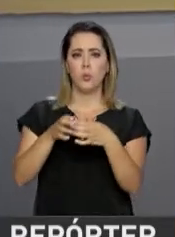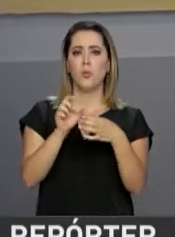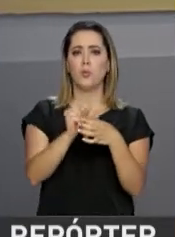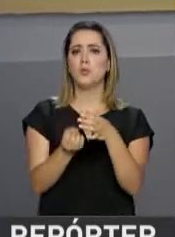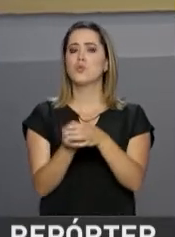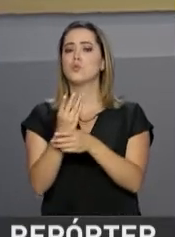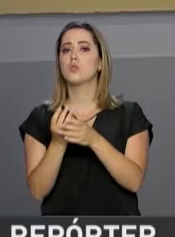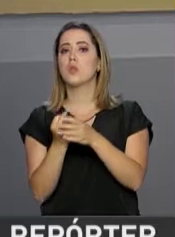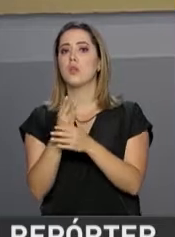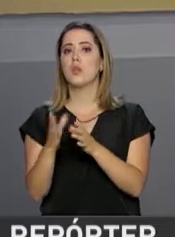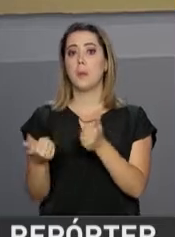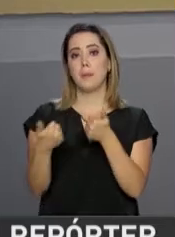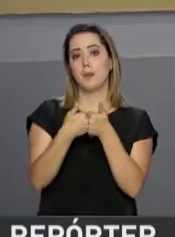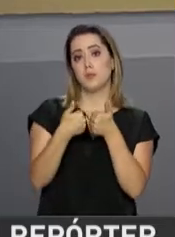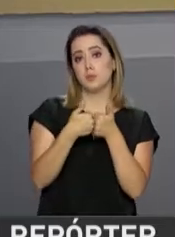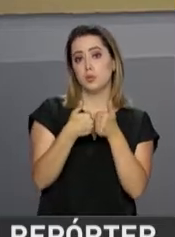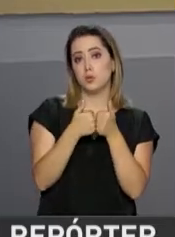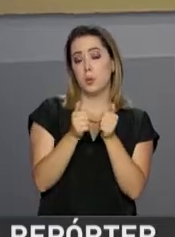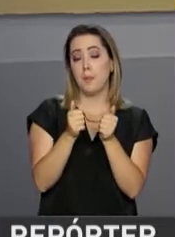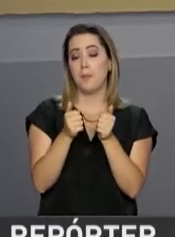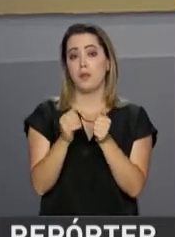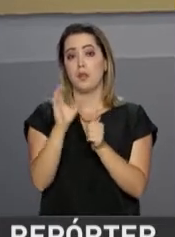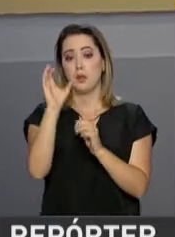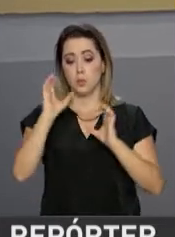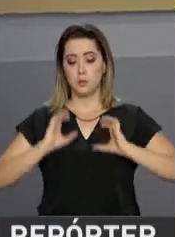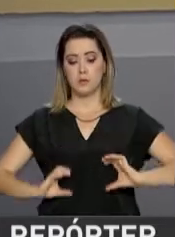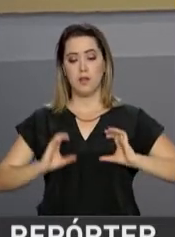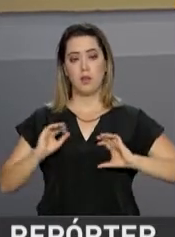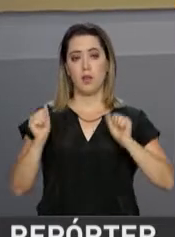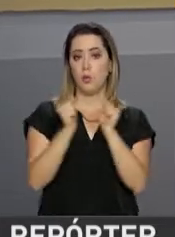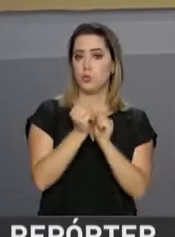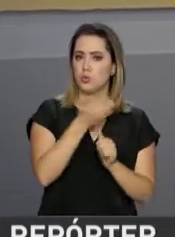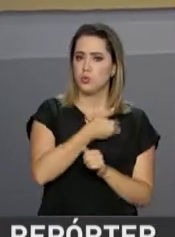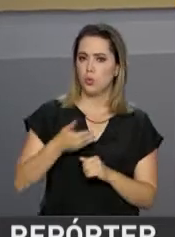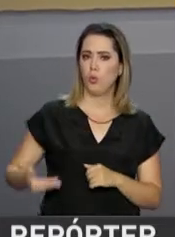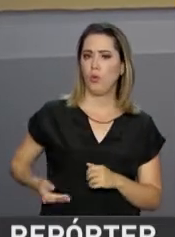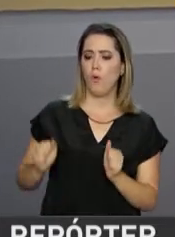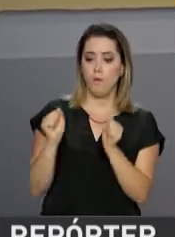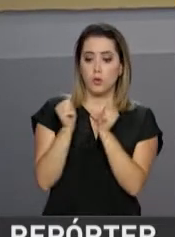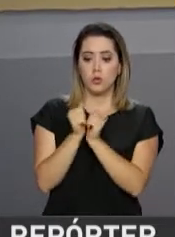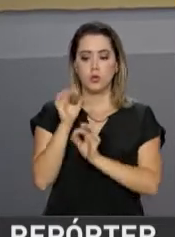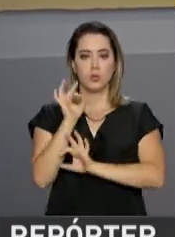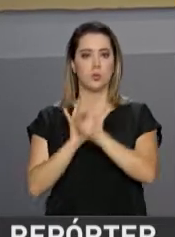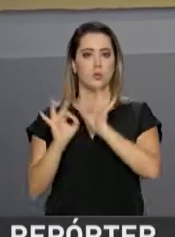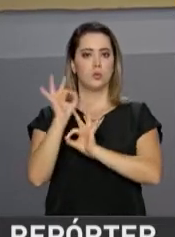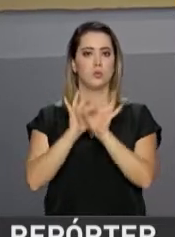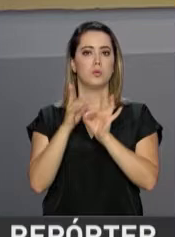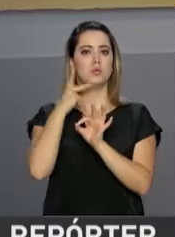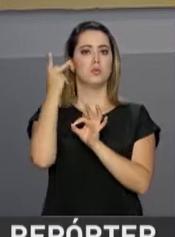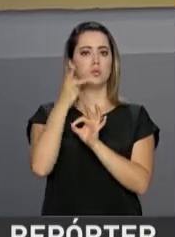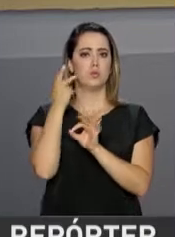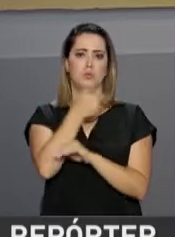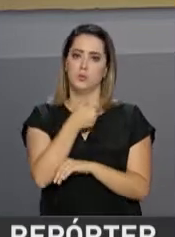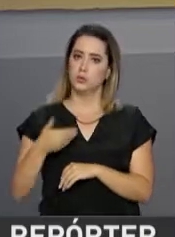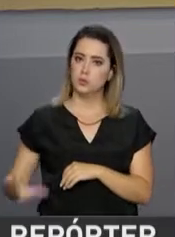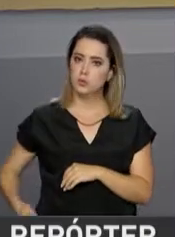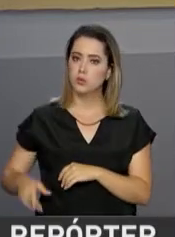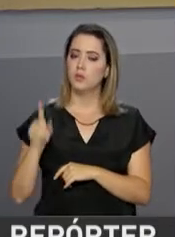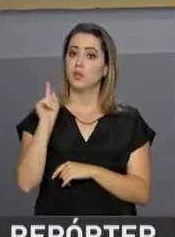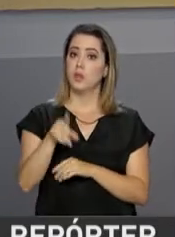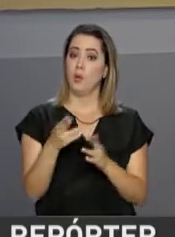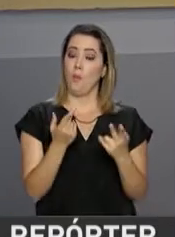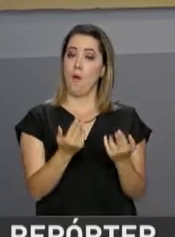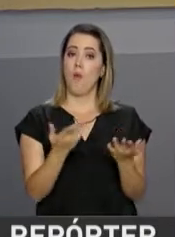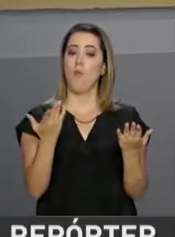de aproximar cidadãos e governo que juntos trabalham no planejamento e execução das políticas públicas assim também é o